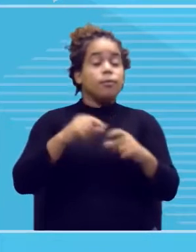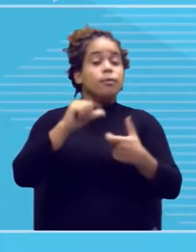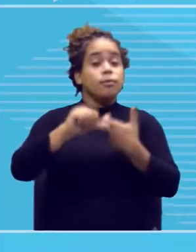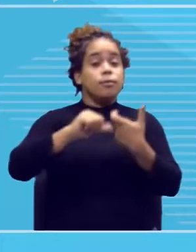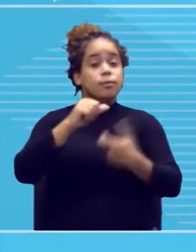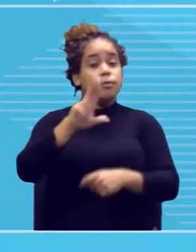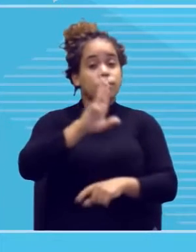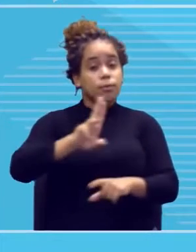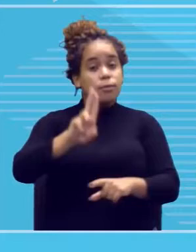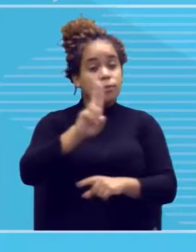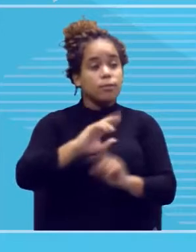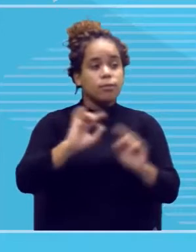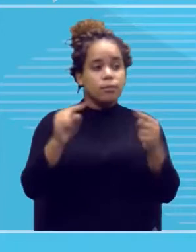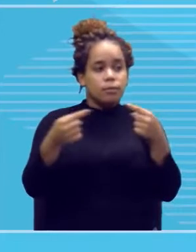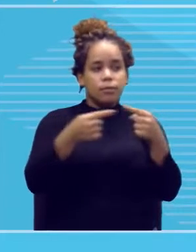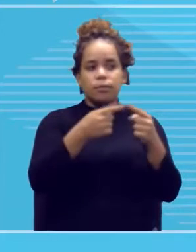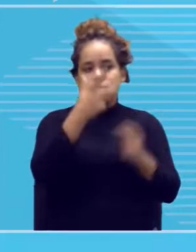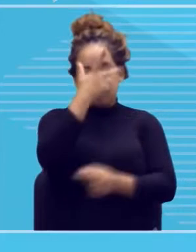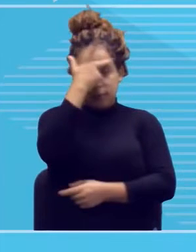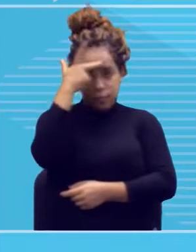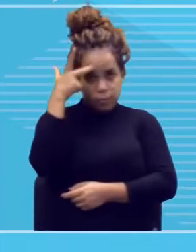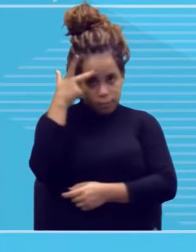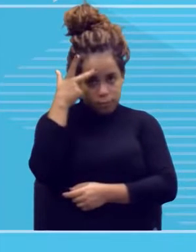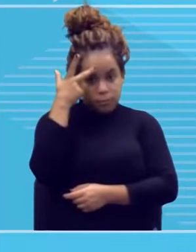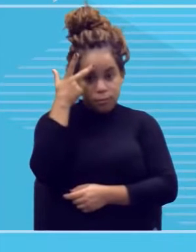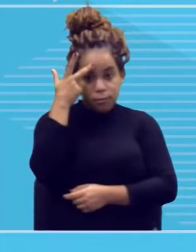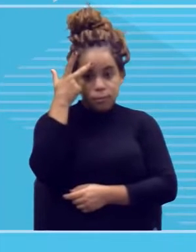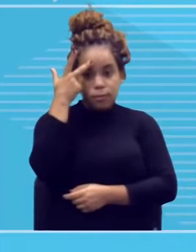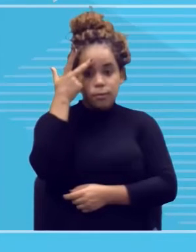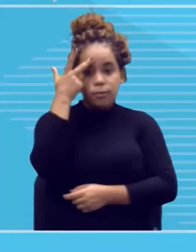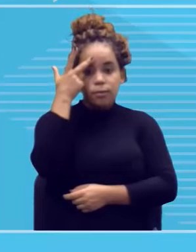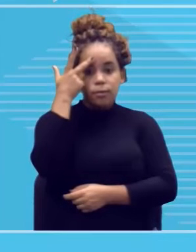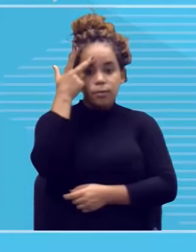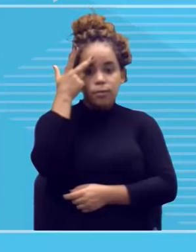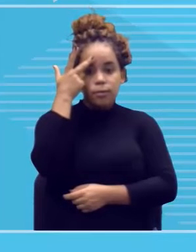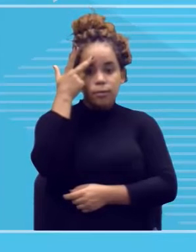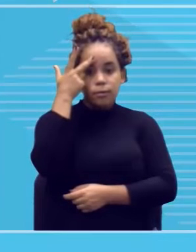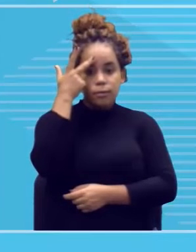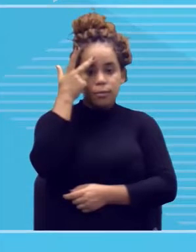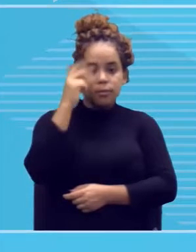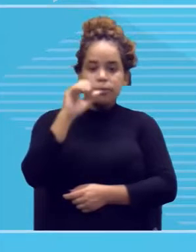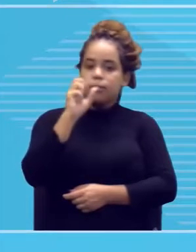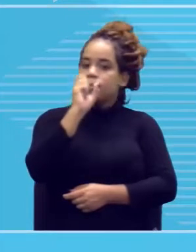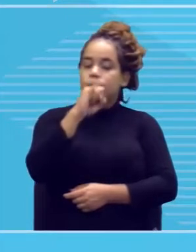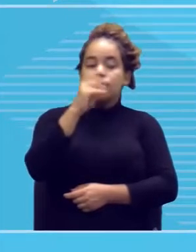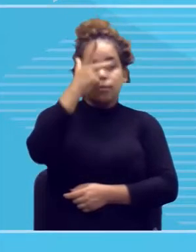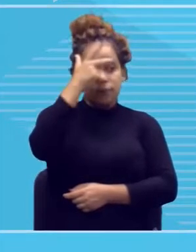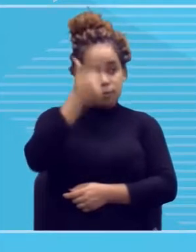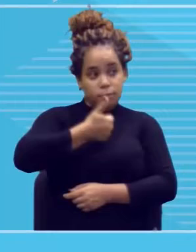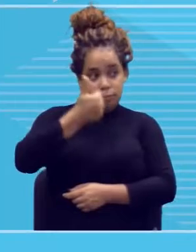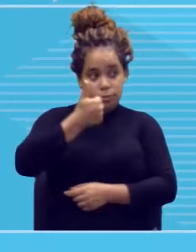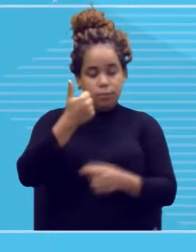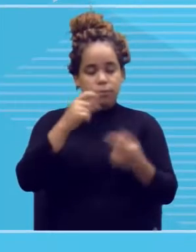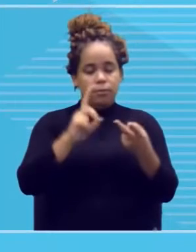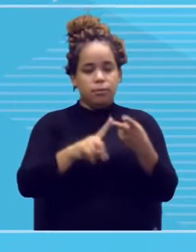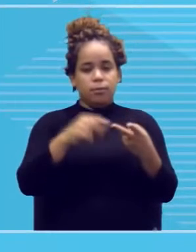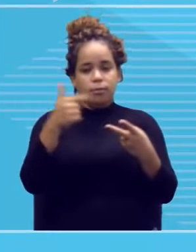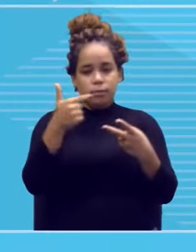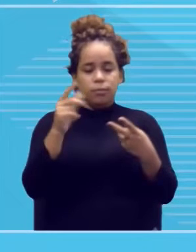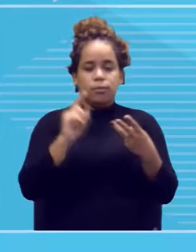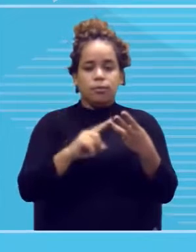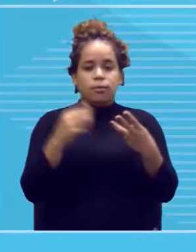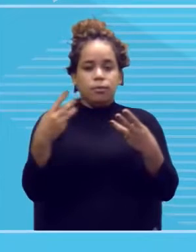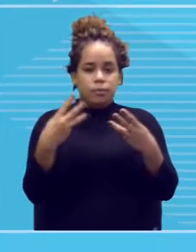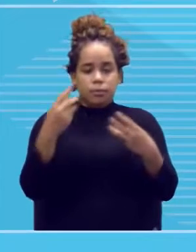flexão de acordo com a pessoa olha aí ó de acordo com a pessoa se segunda ou terceira